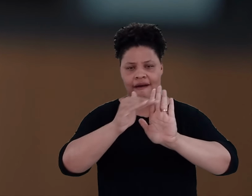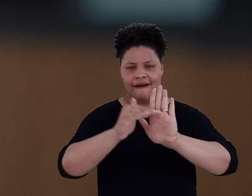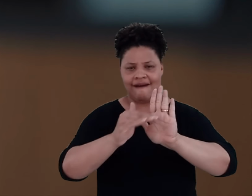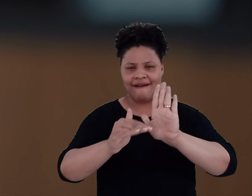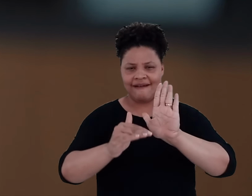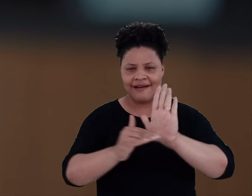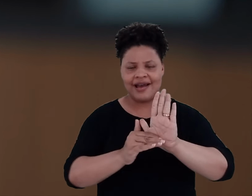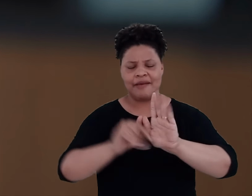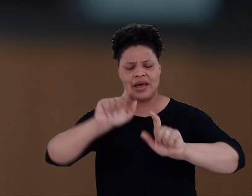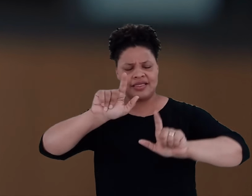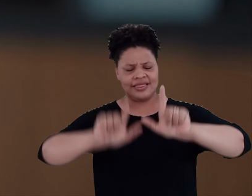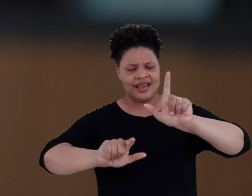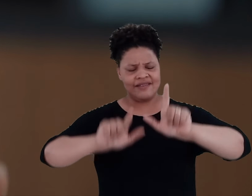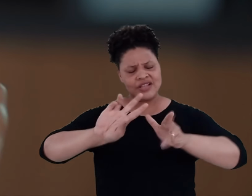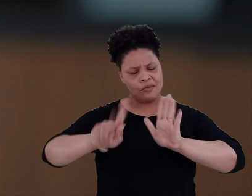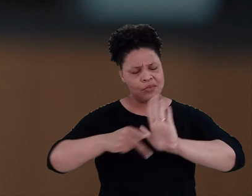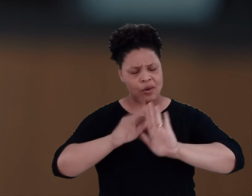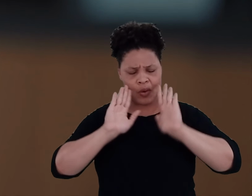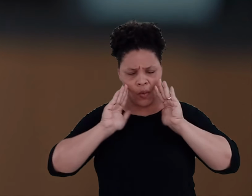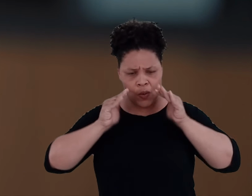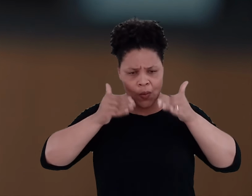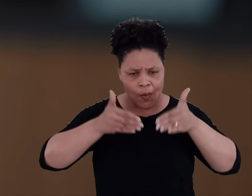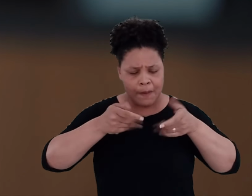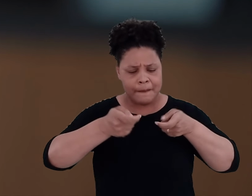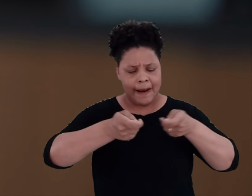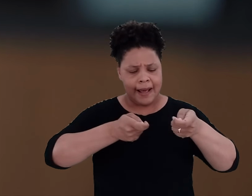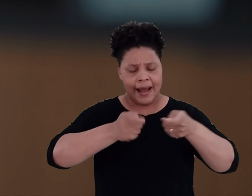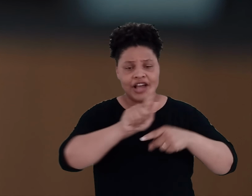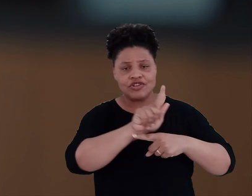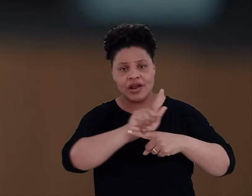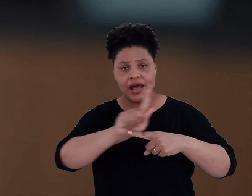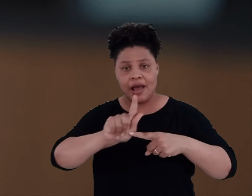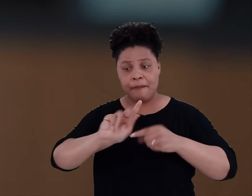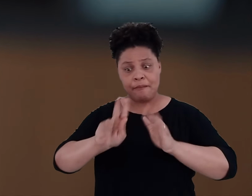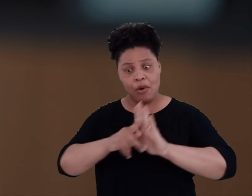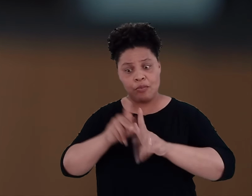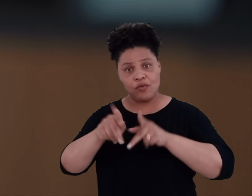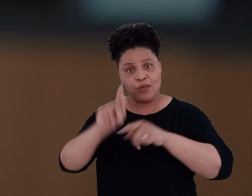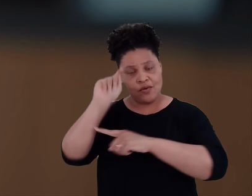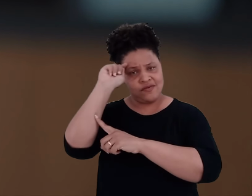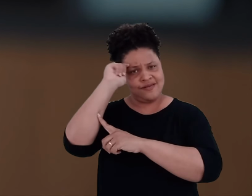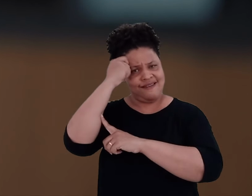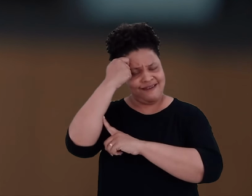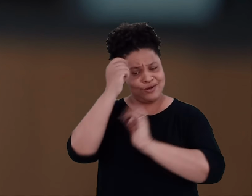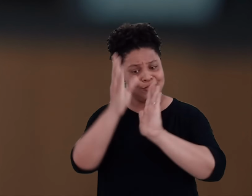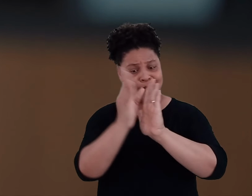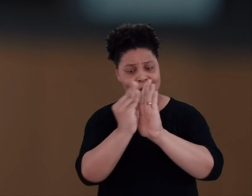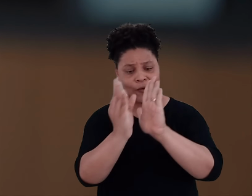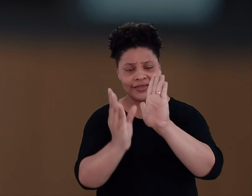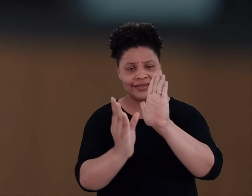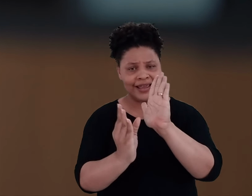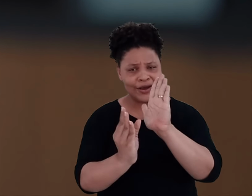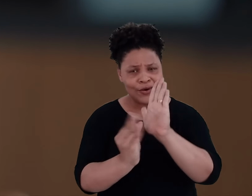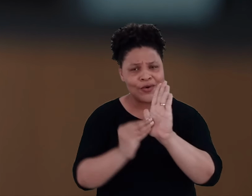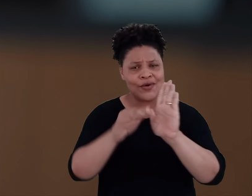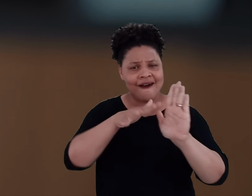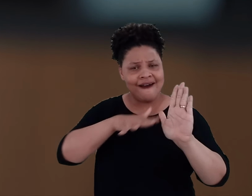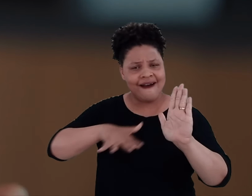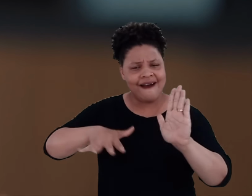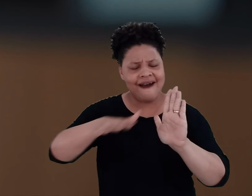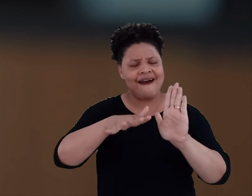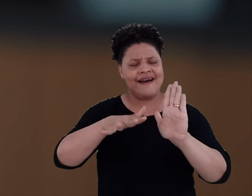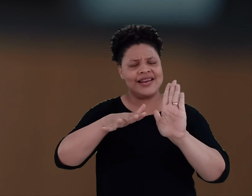prazo em empreendimentos da comunicação gerenciados pela população negra. O conteúdo que essas iniciativas reúnem constitui